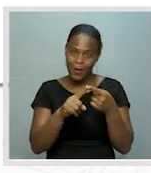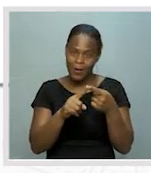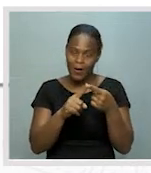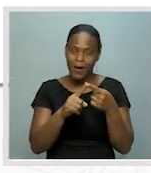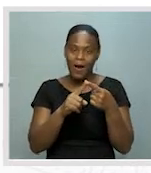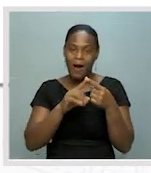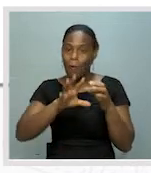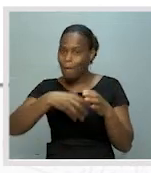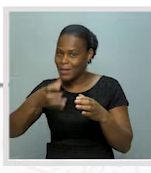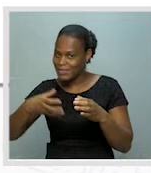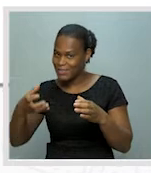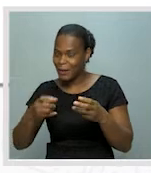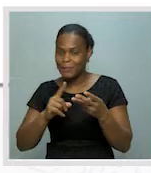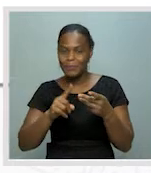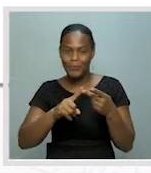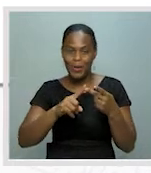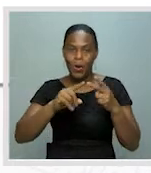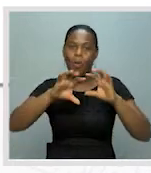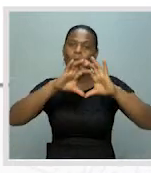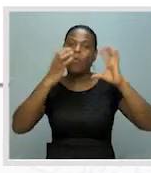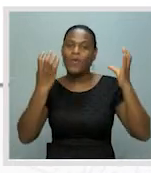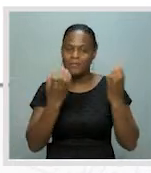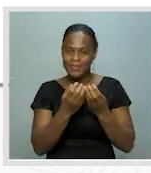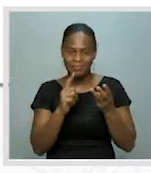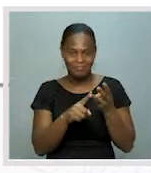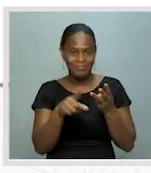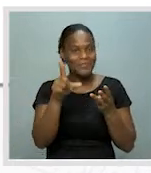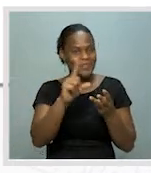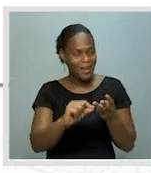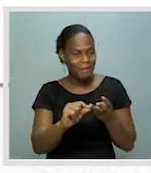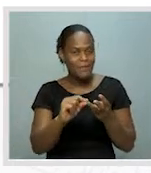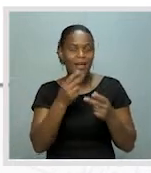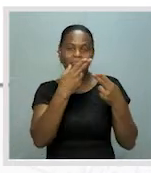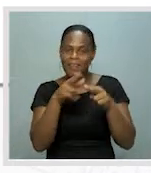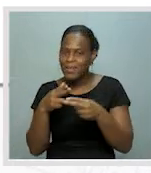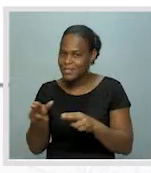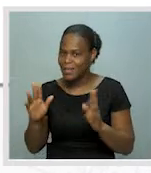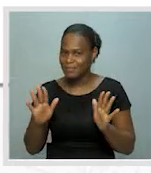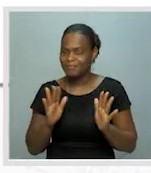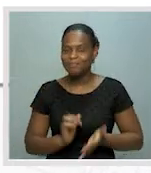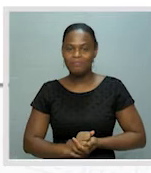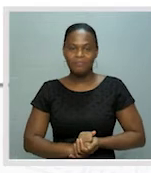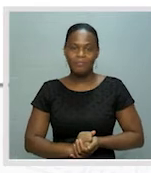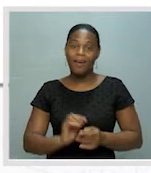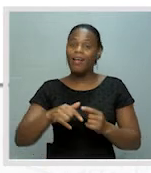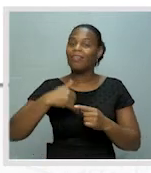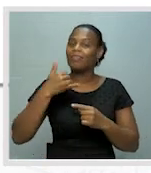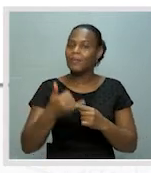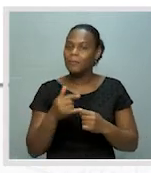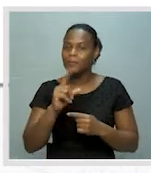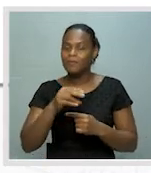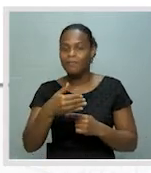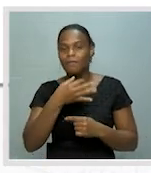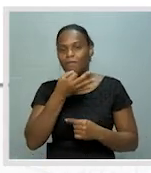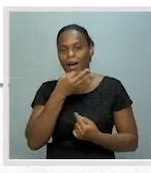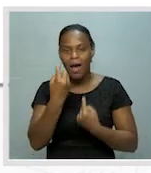a complexidade, a universalidade e também a diversidade. Depois disso, vamos